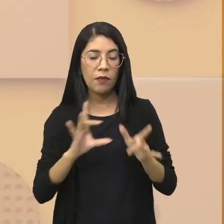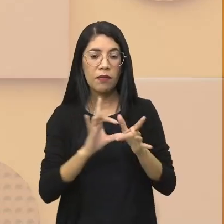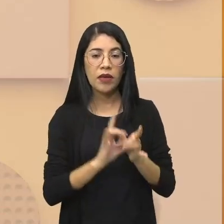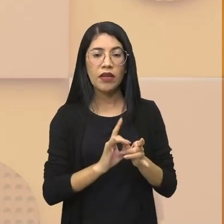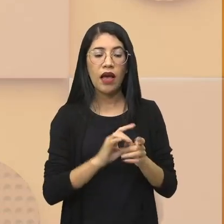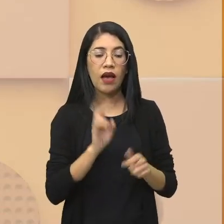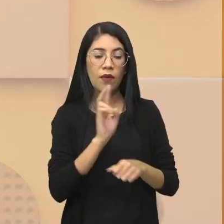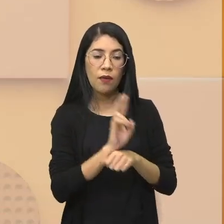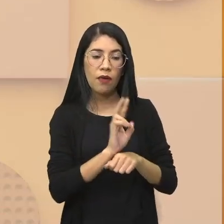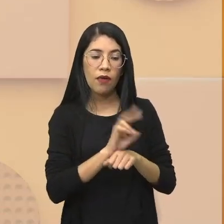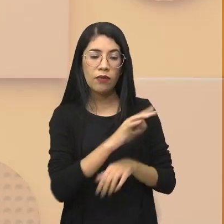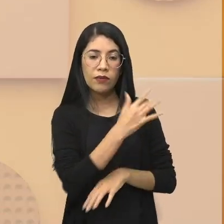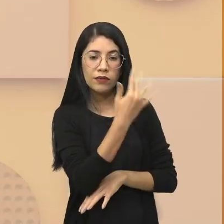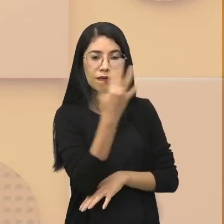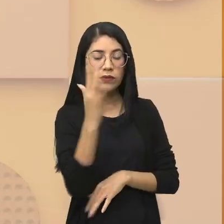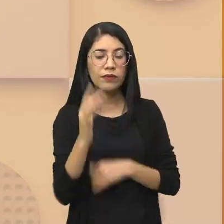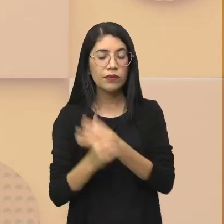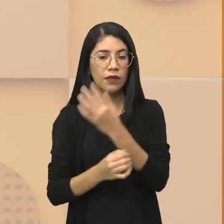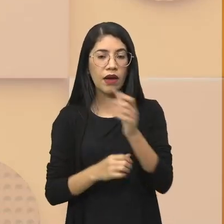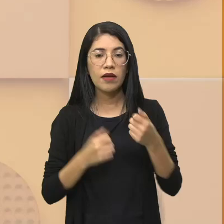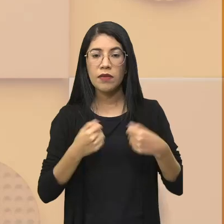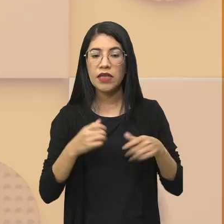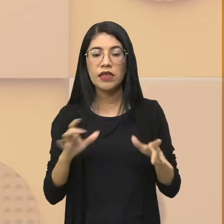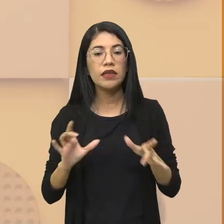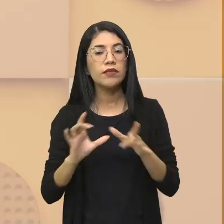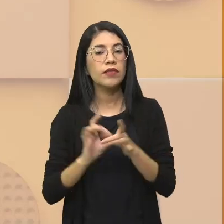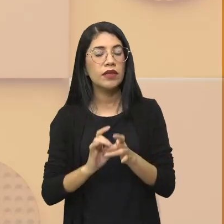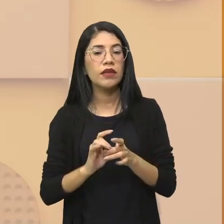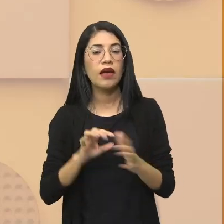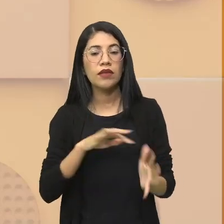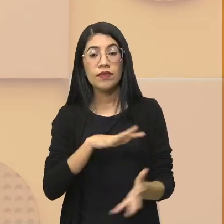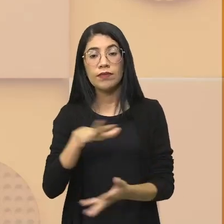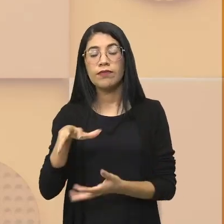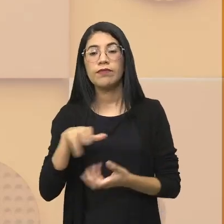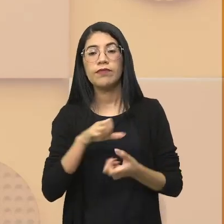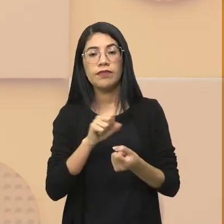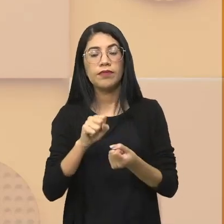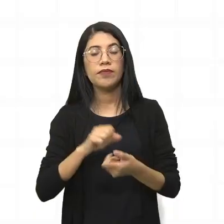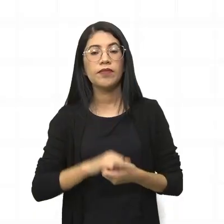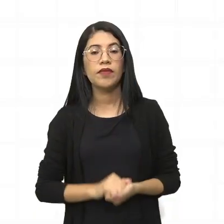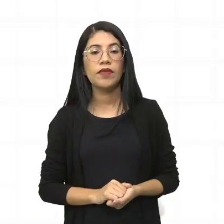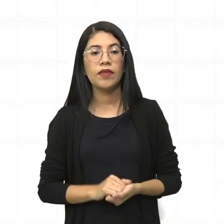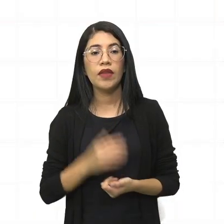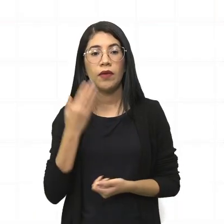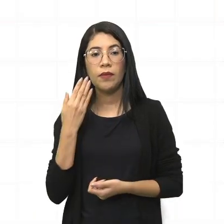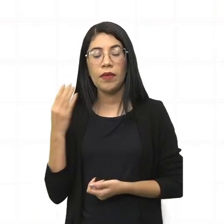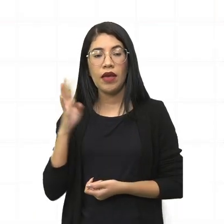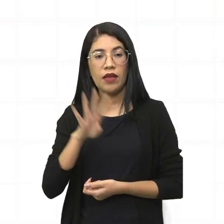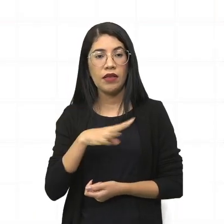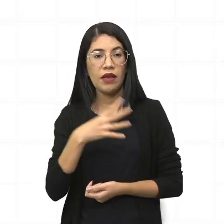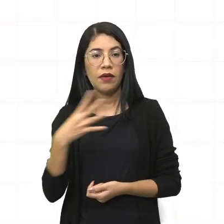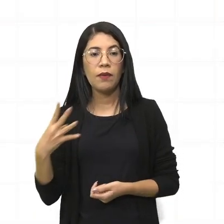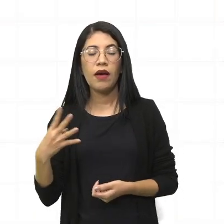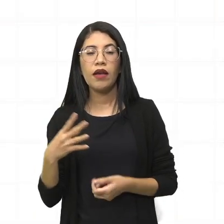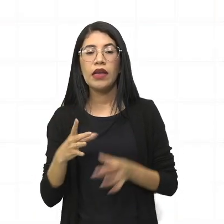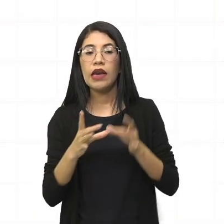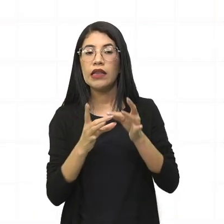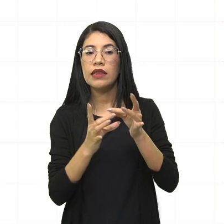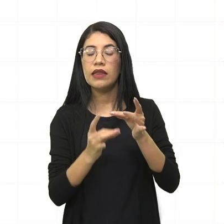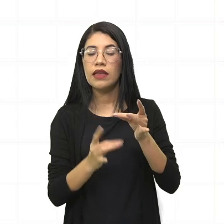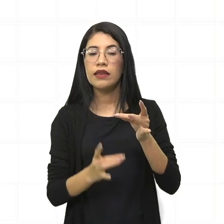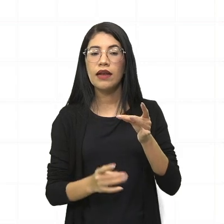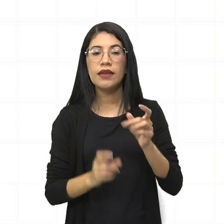preservação, a conservação do meio ambiente aí de forma sustentável. Então, a gente vai dar uma olhada nesse quadro que